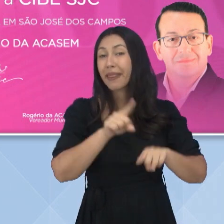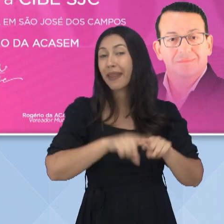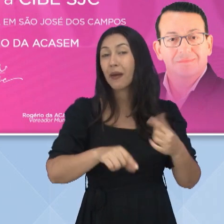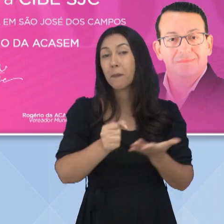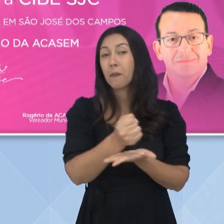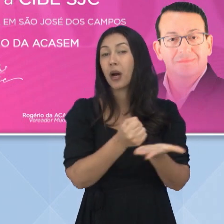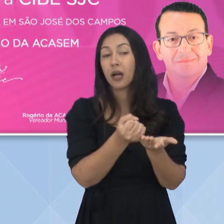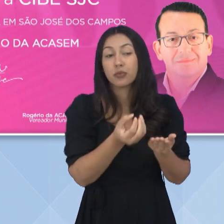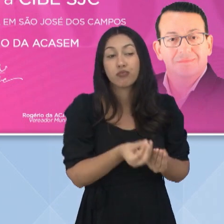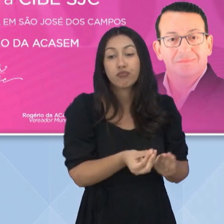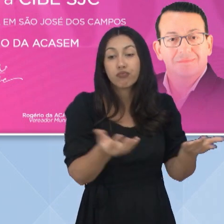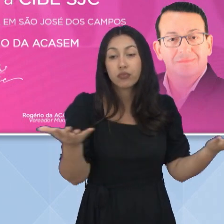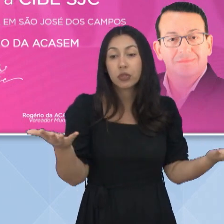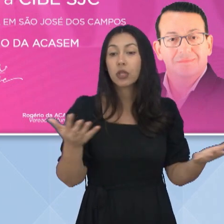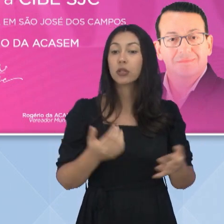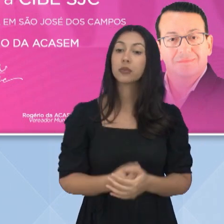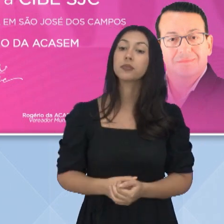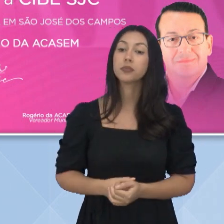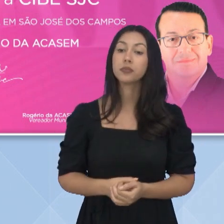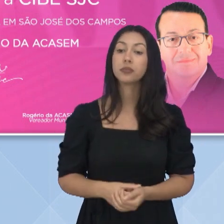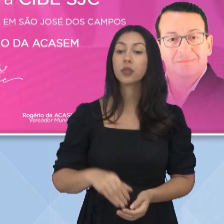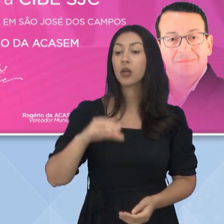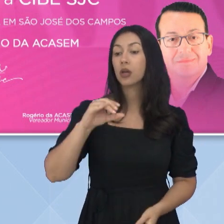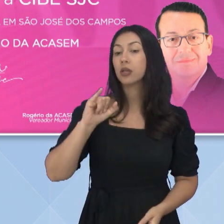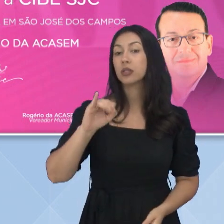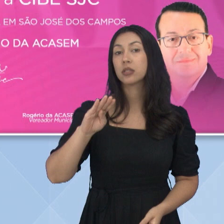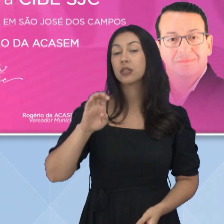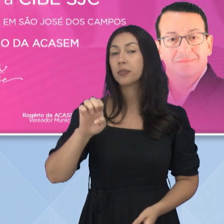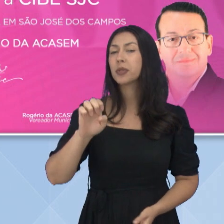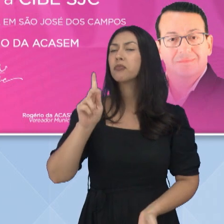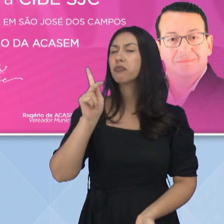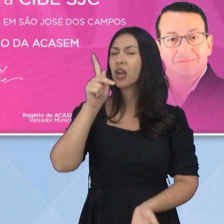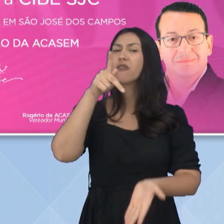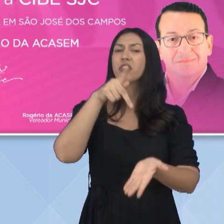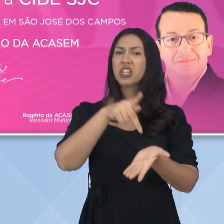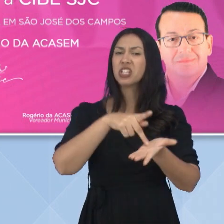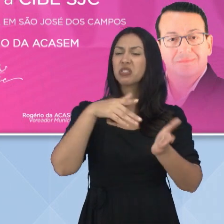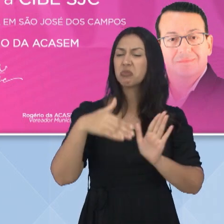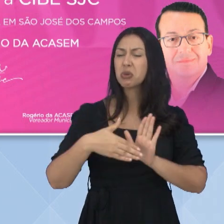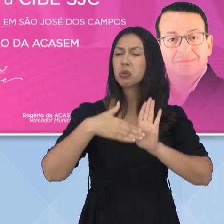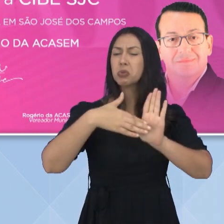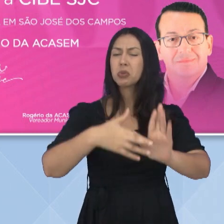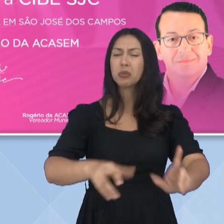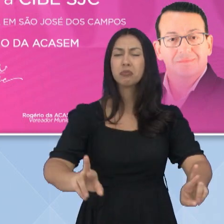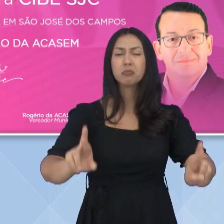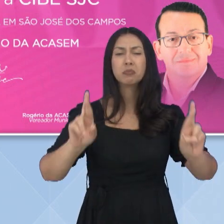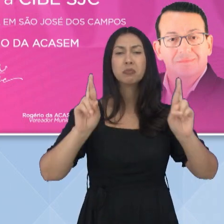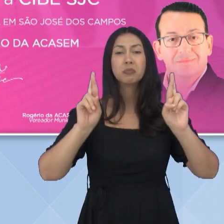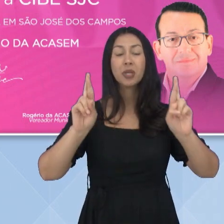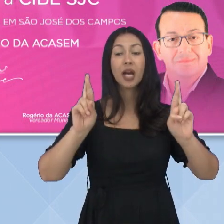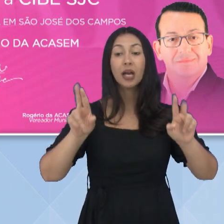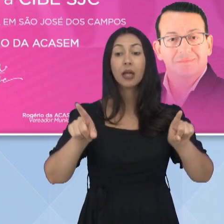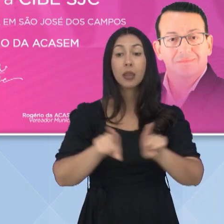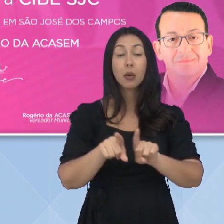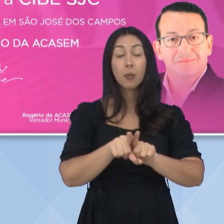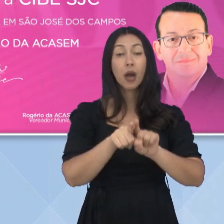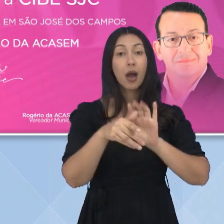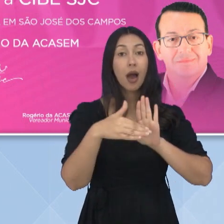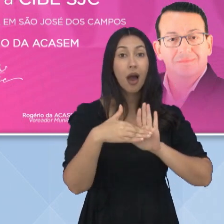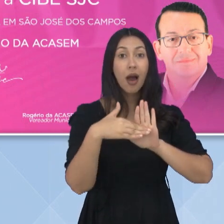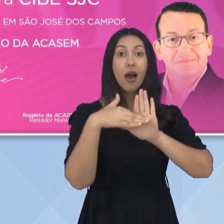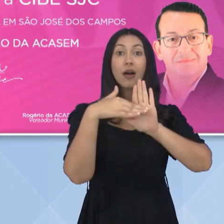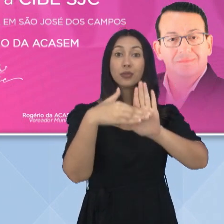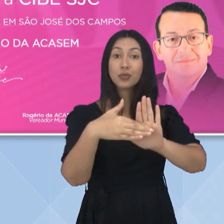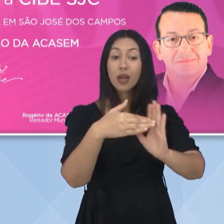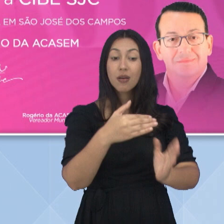básicos. A CIB tem sido um verdadeiro farol de esperança e auxílio para